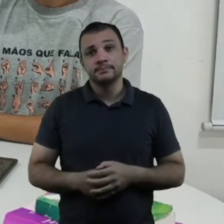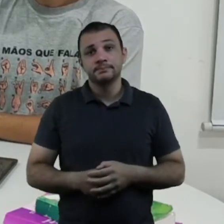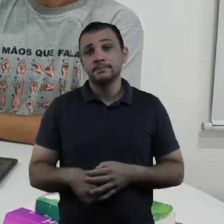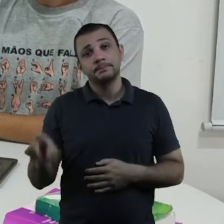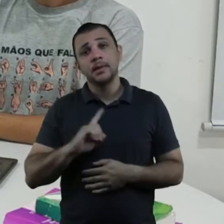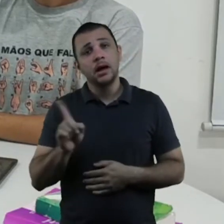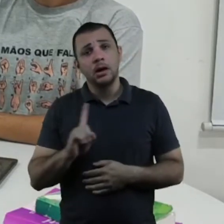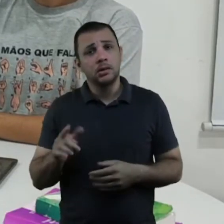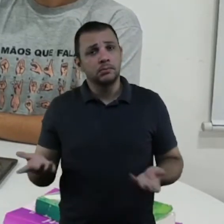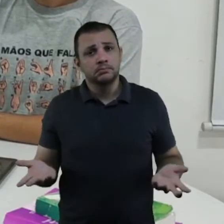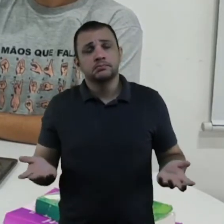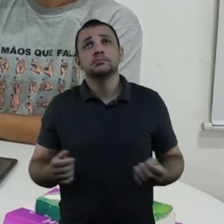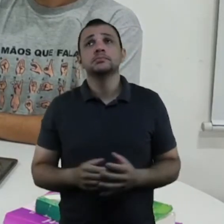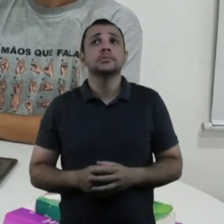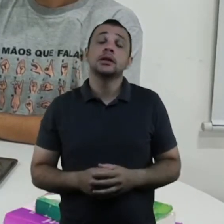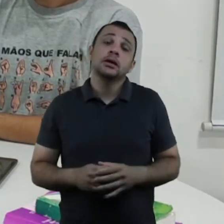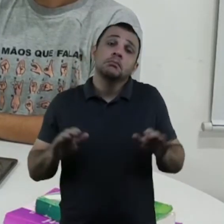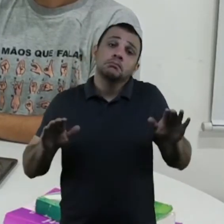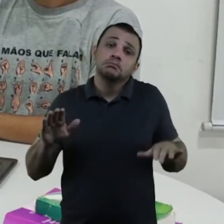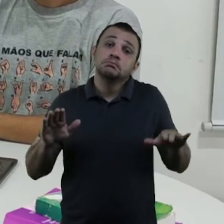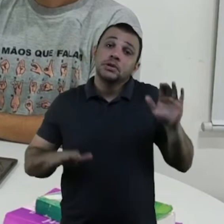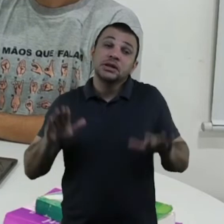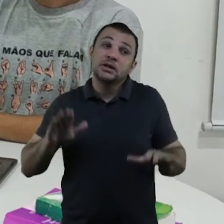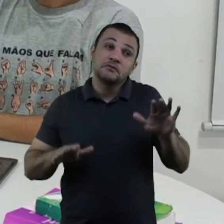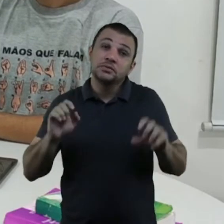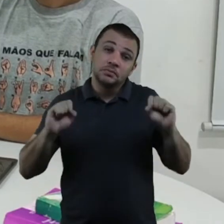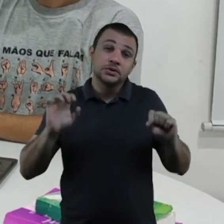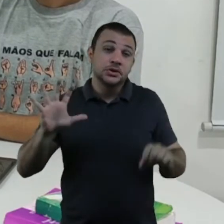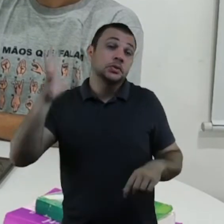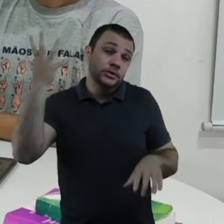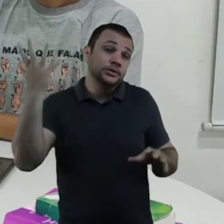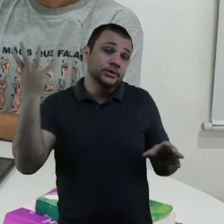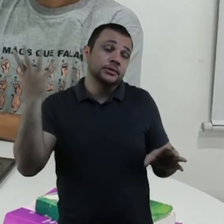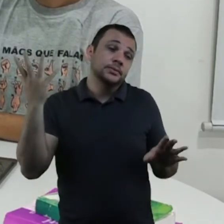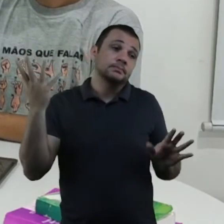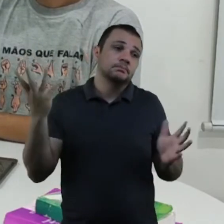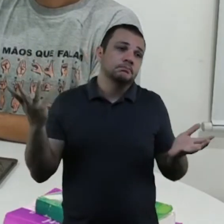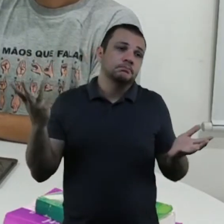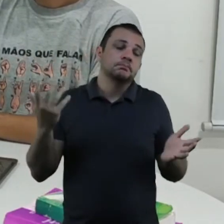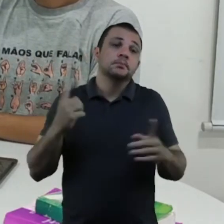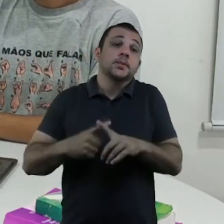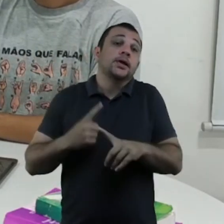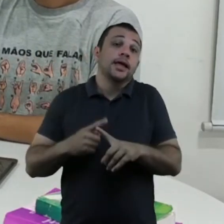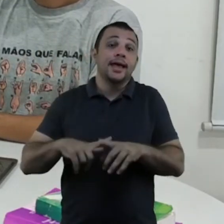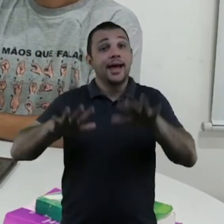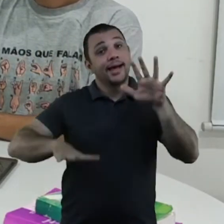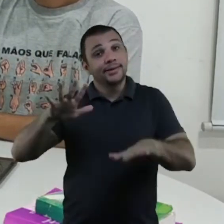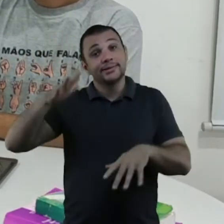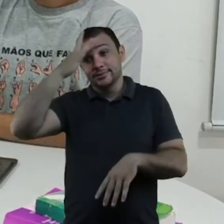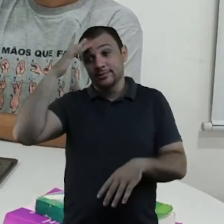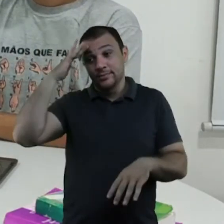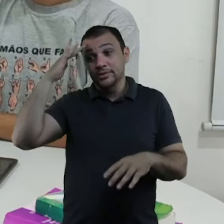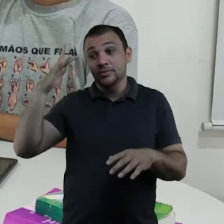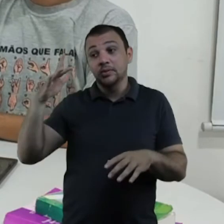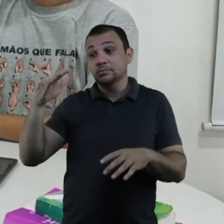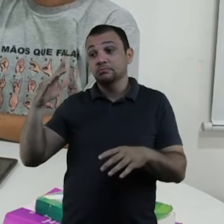mencionou agora. Não necessariamente, a não ser que, por exemplo, eu viva num... Porque ainda existe muito hoje em dia, a